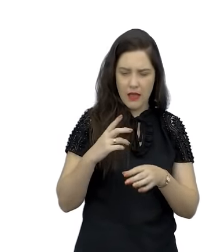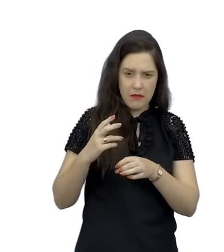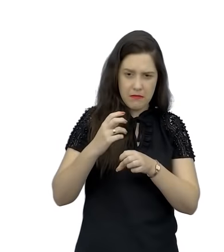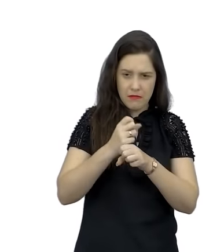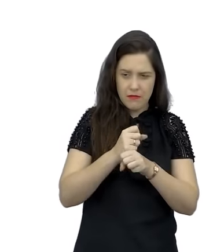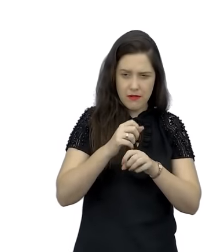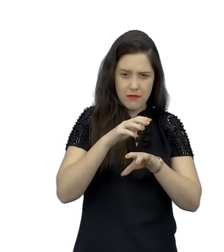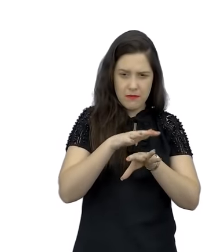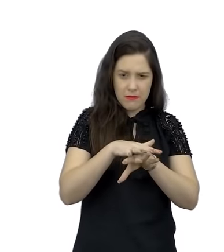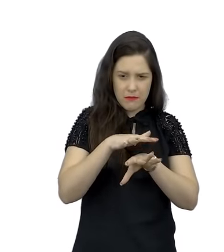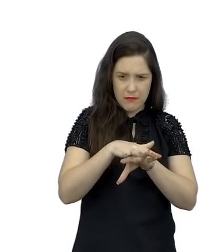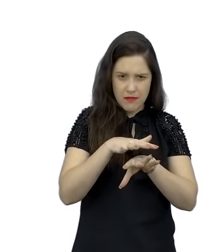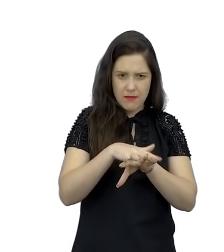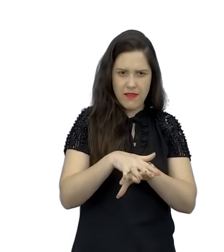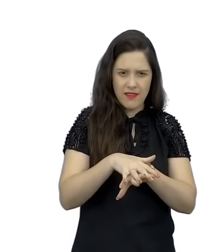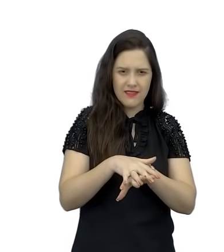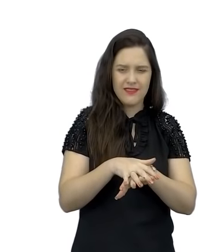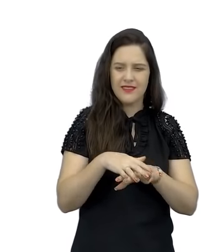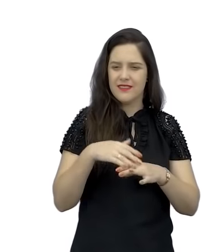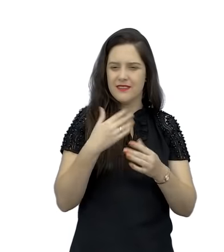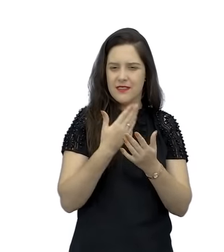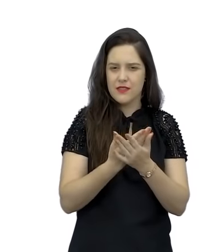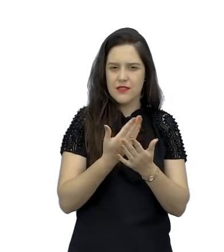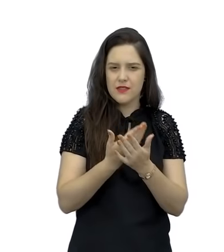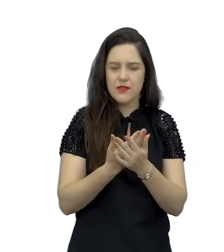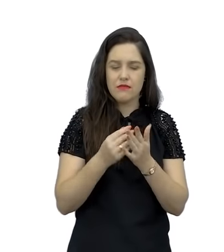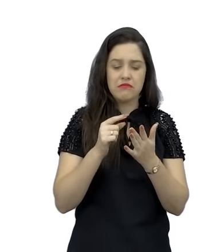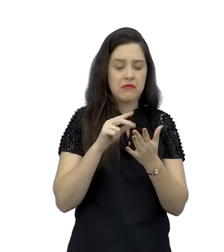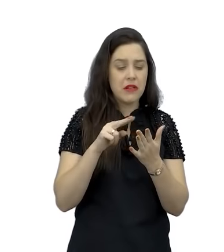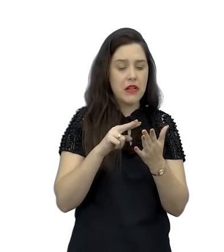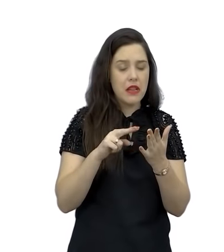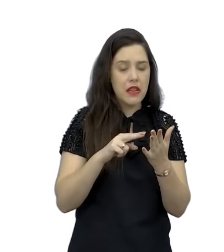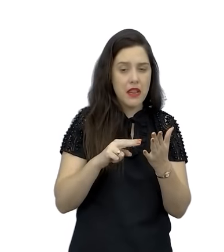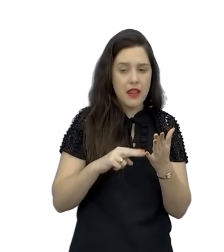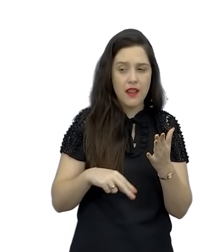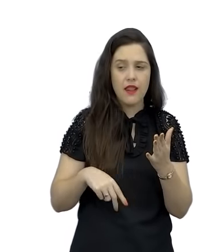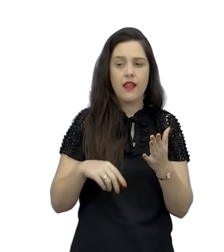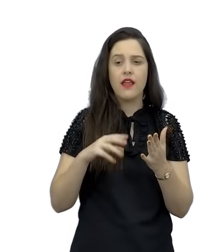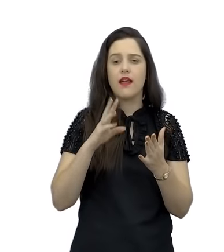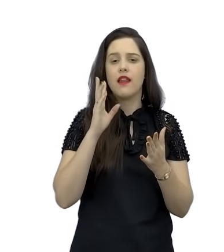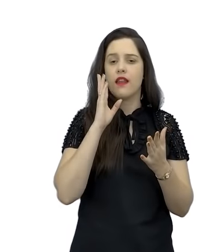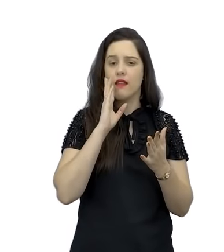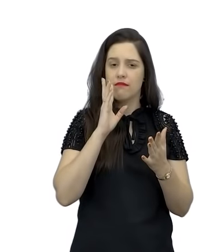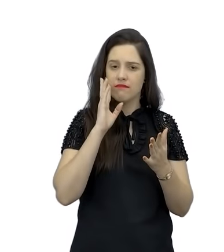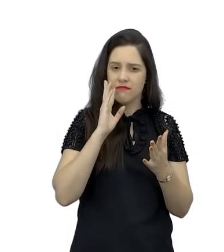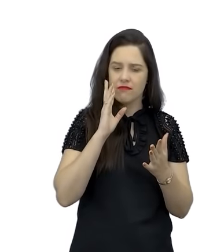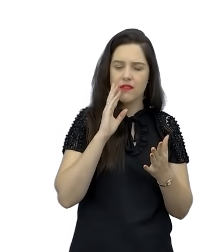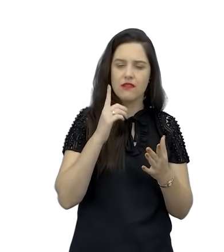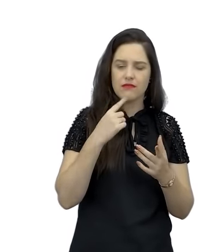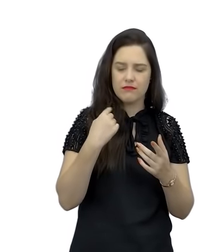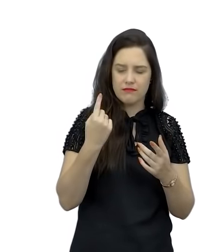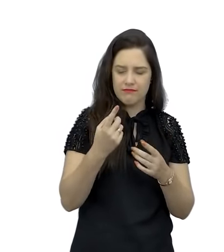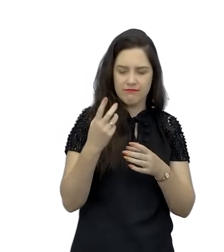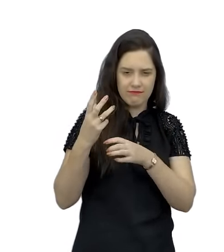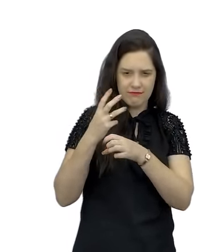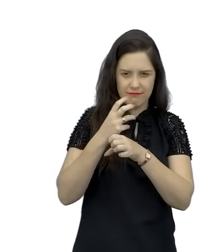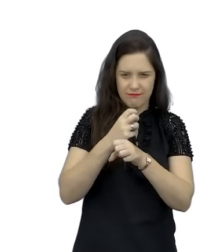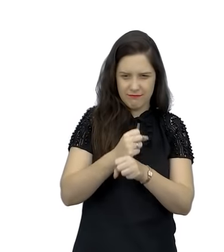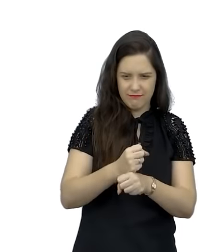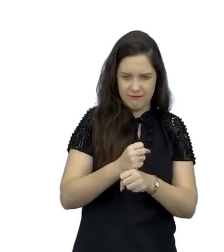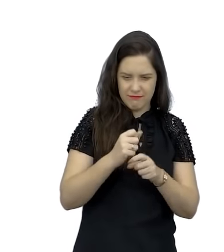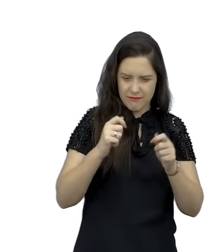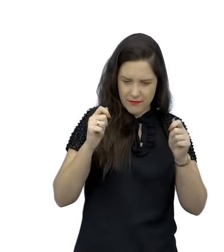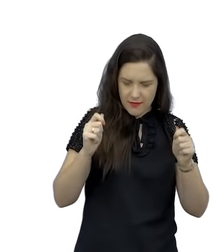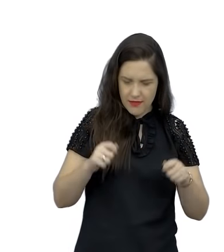estava estudando esses dias, revendo, né, e vi o quanto é bacana a gente trabalhar com a resolução de problemas e o que a Echeverria